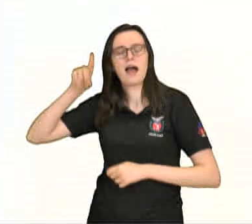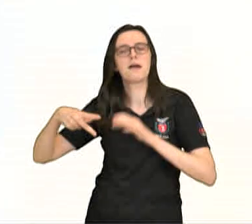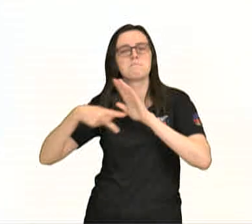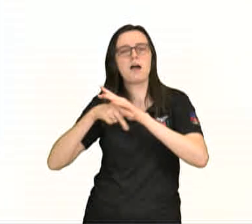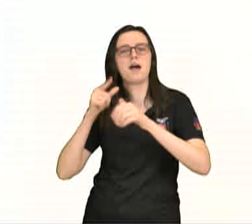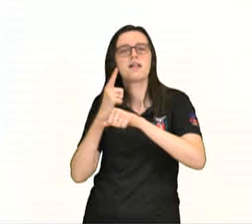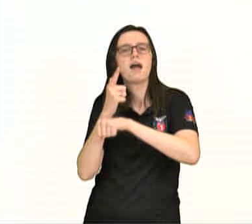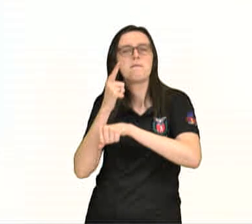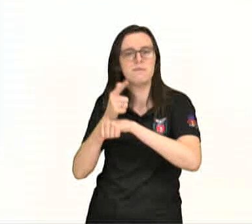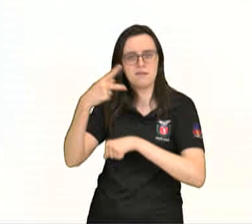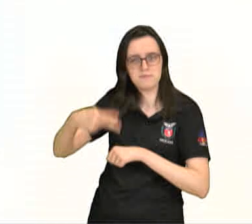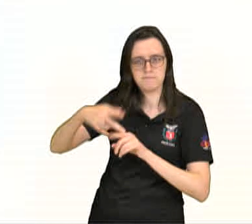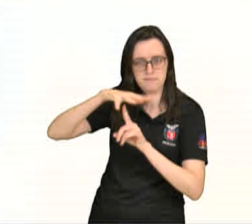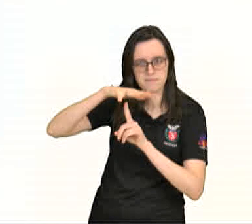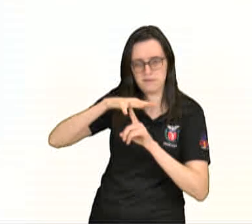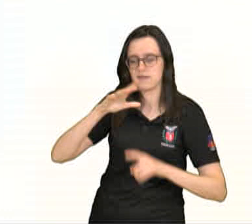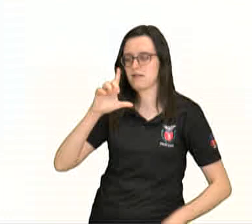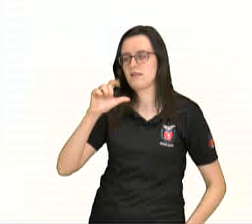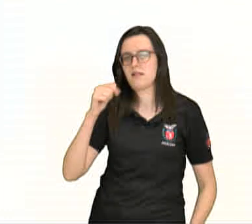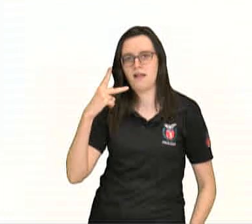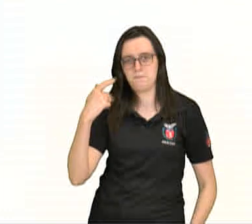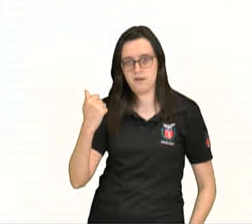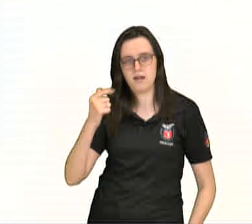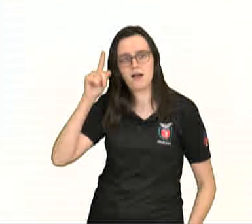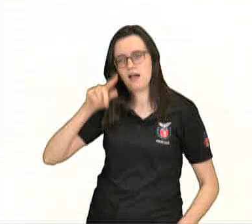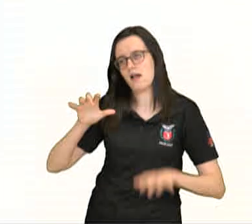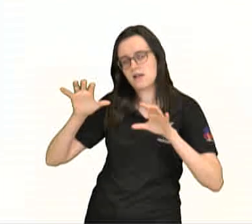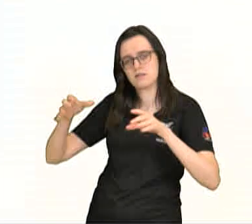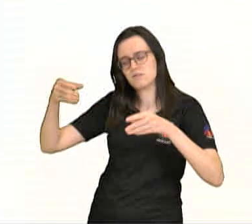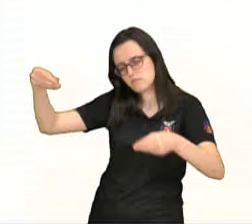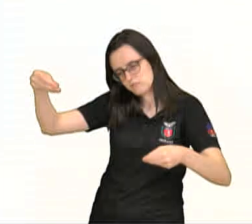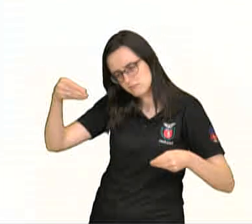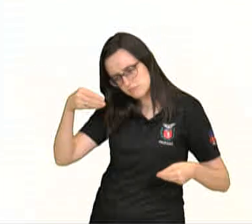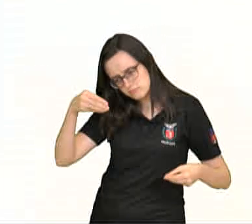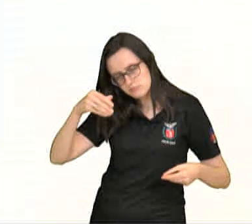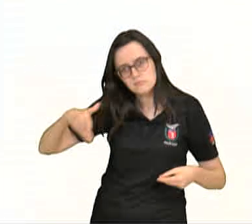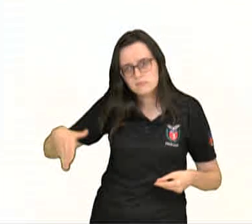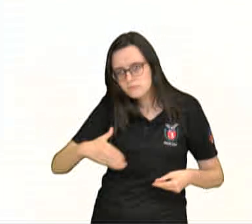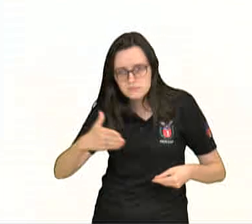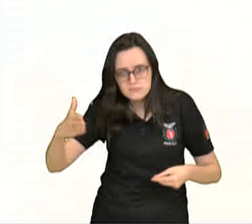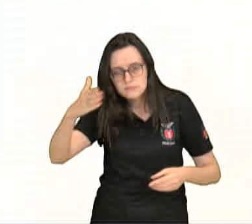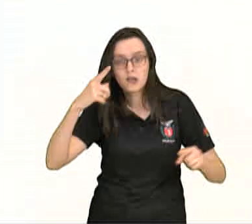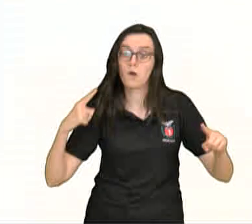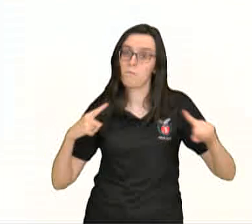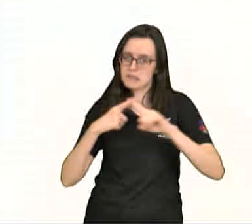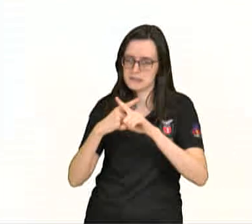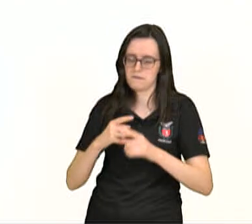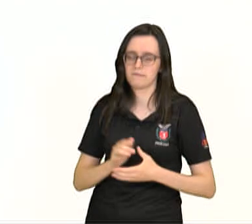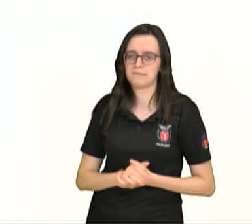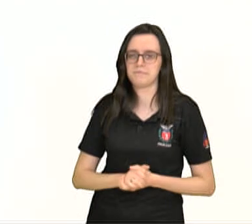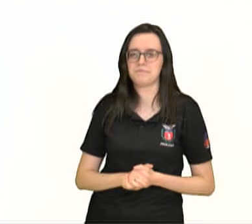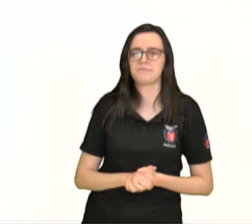aqui do Paraná, que é assim que você recebe na hora da competição.